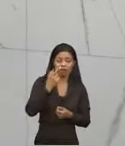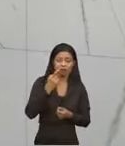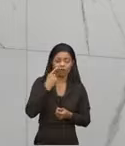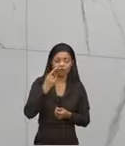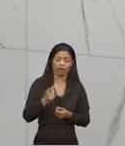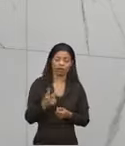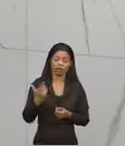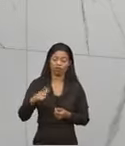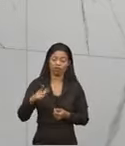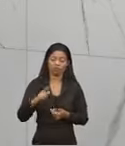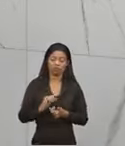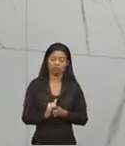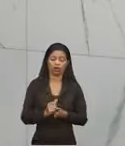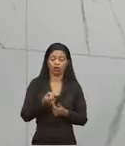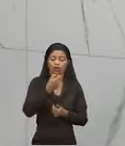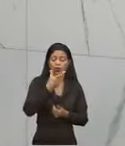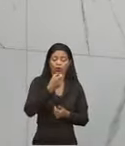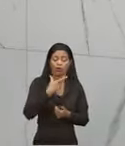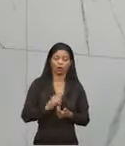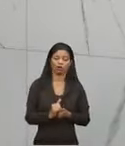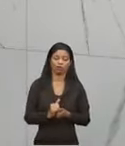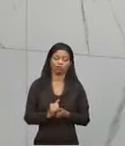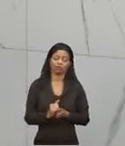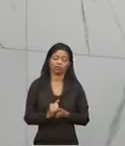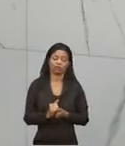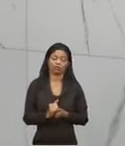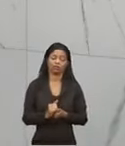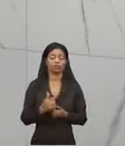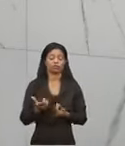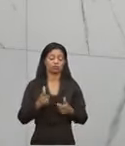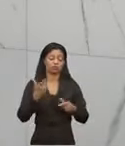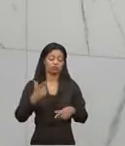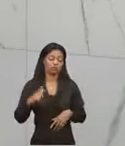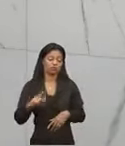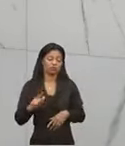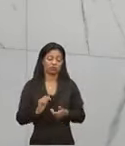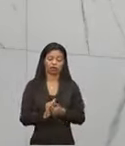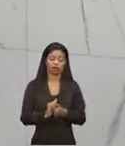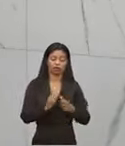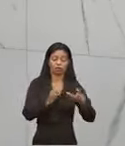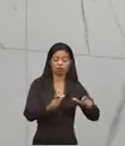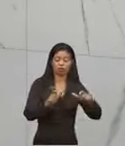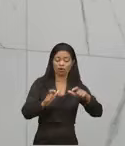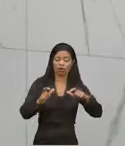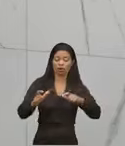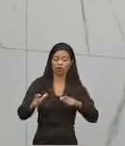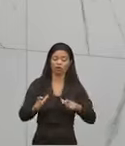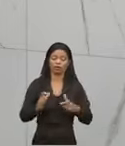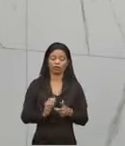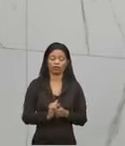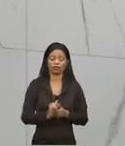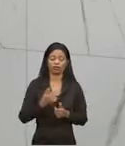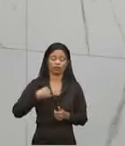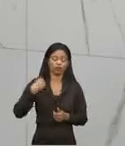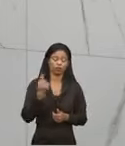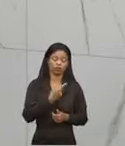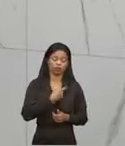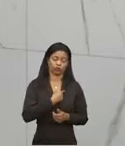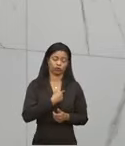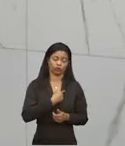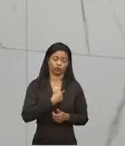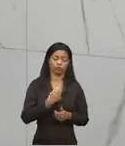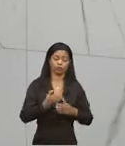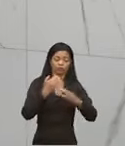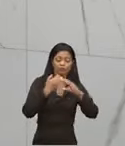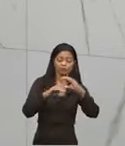o medicamento. Ou, caso não tenha em uma unidade daquele bairro, nós iremos encaminhar aquele paciente, aquela pessoa